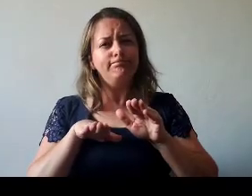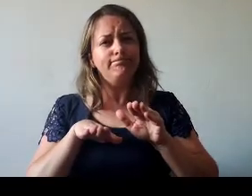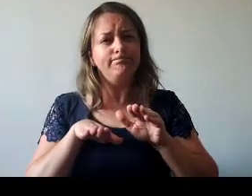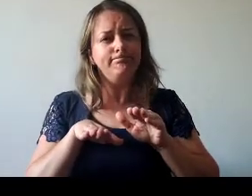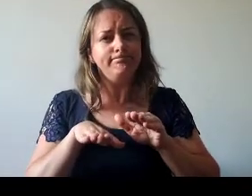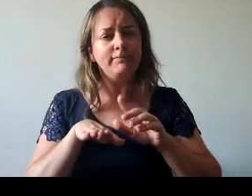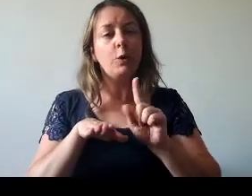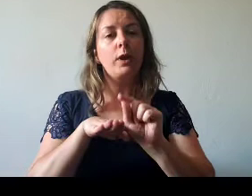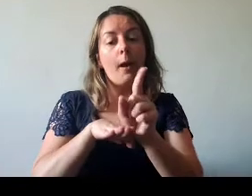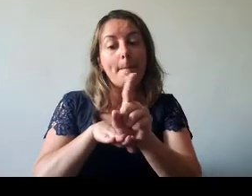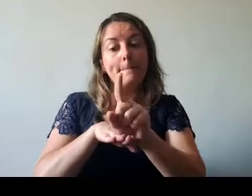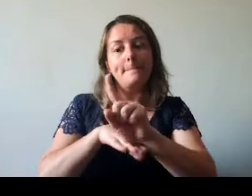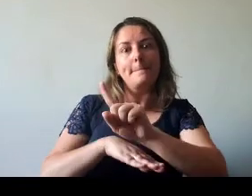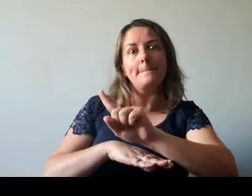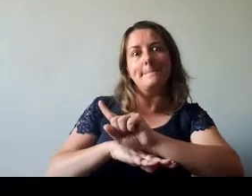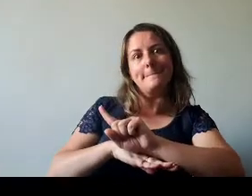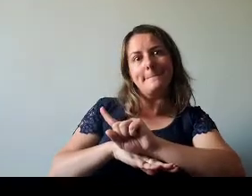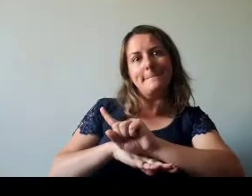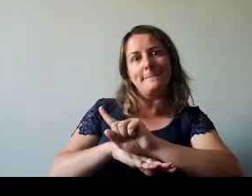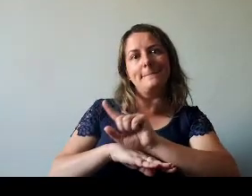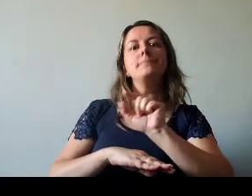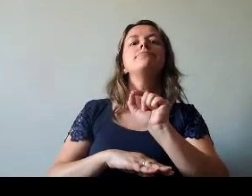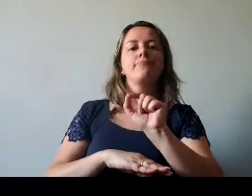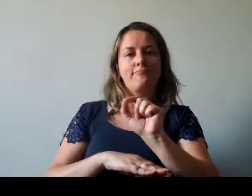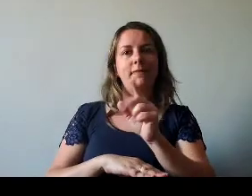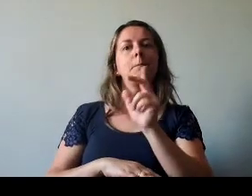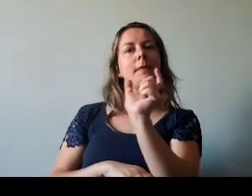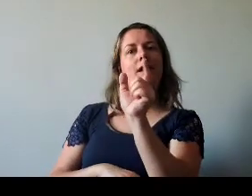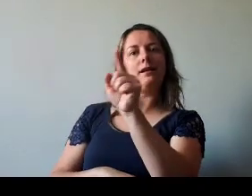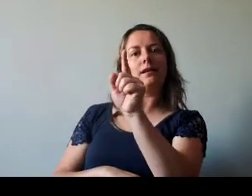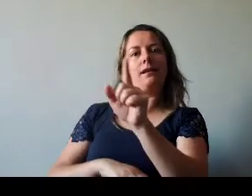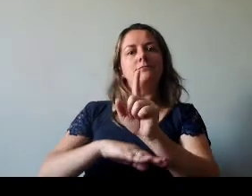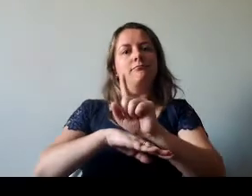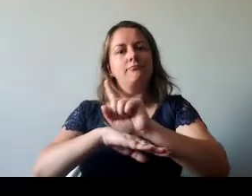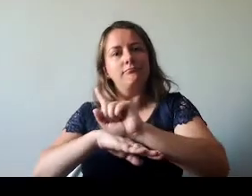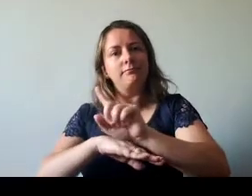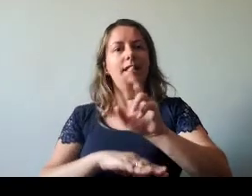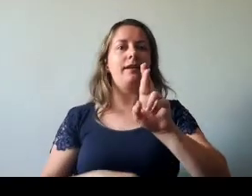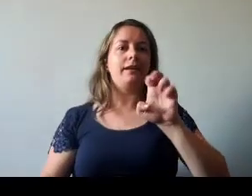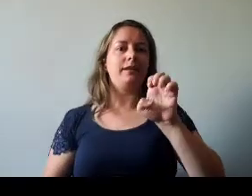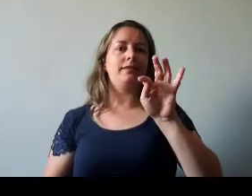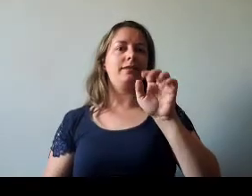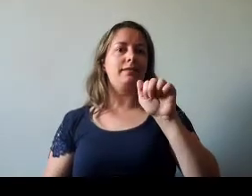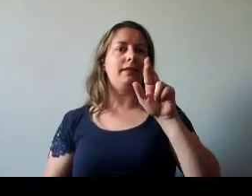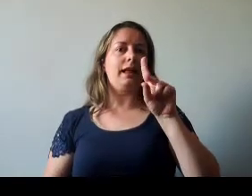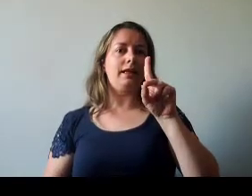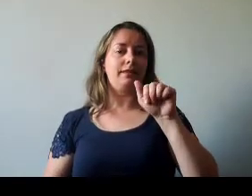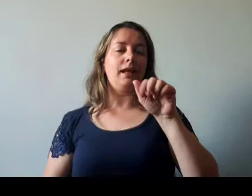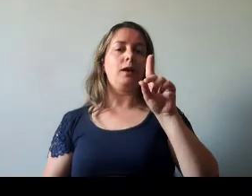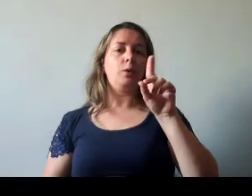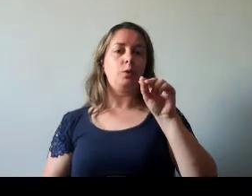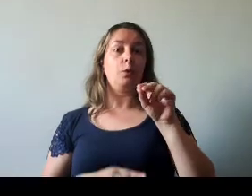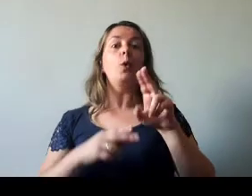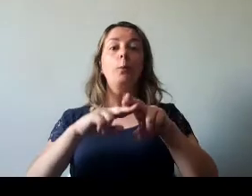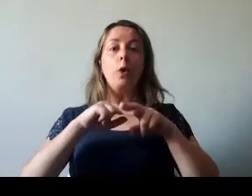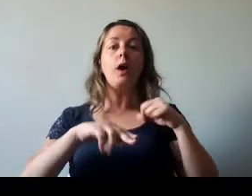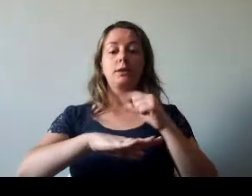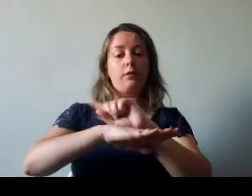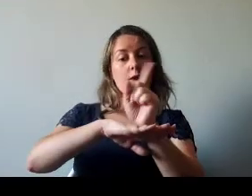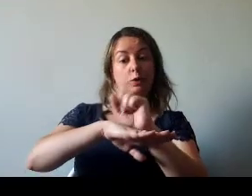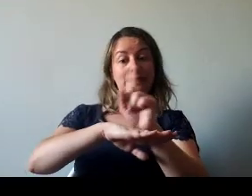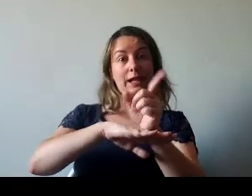a velocidade dele vai diminuir com o tempo. O módulo da velocidade, quer dizer, o valor da velocidade,